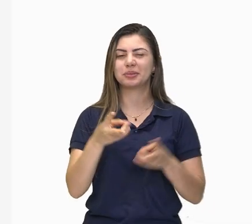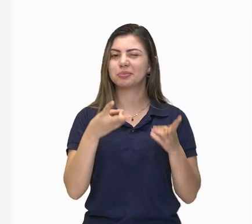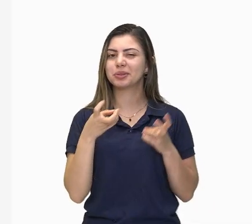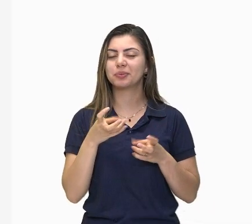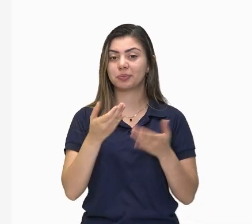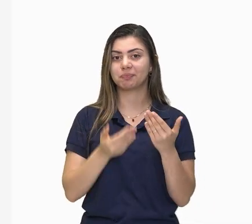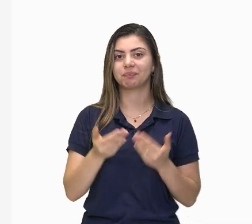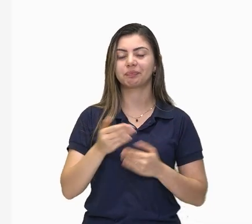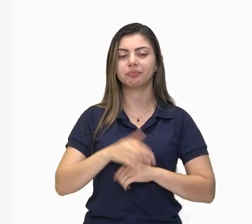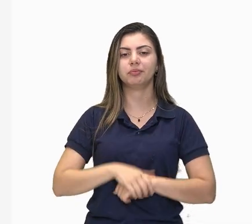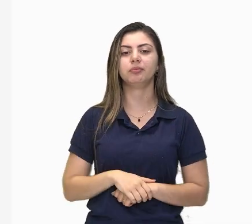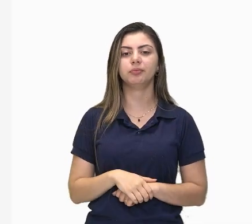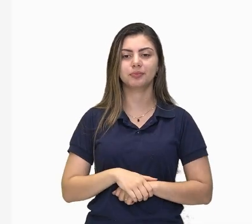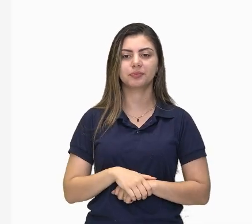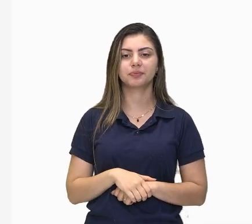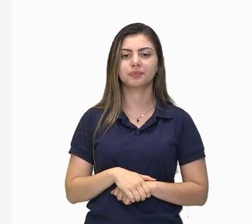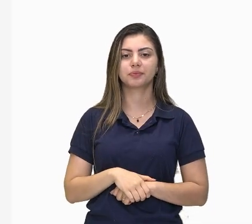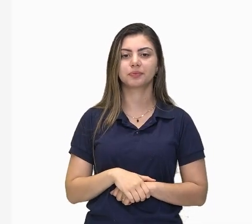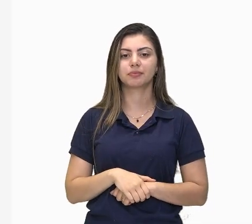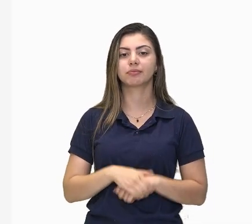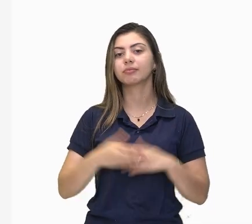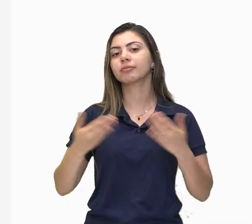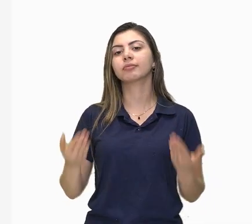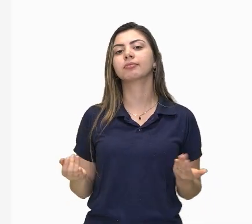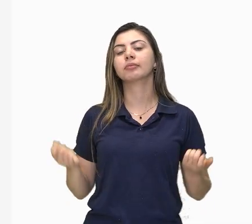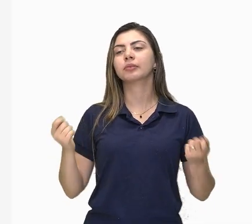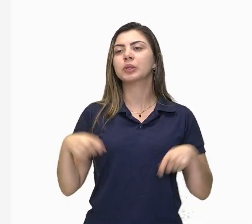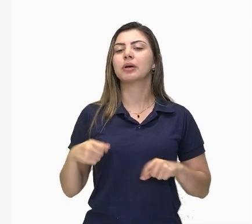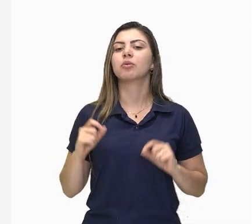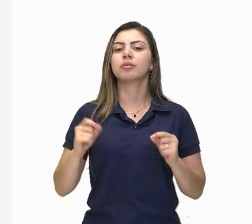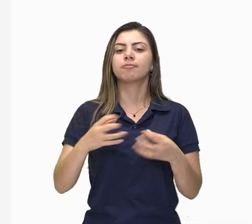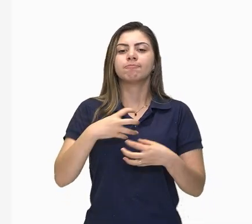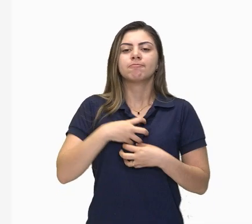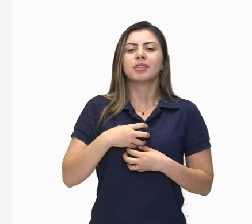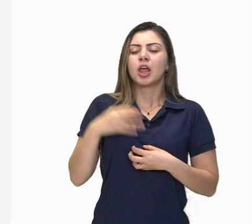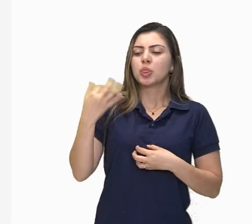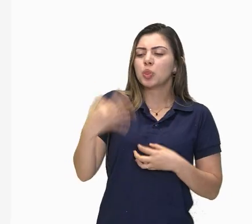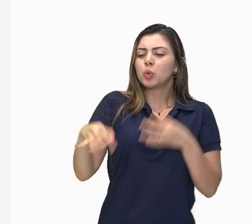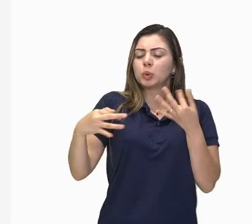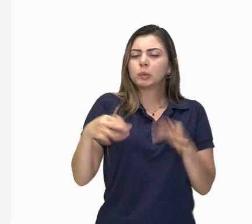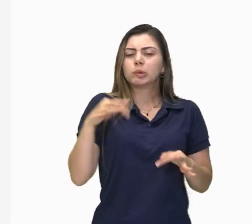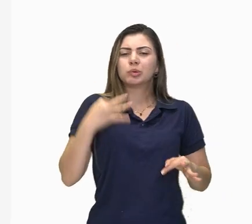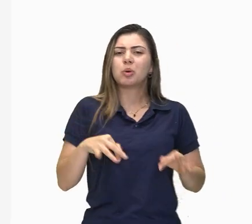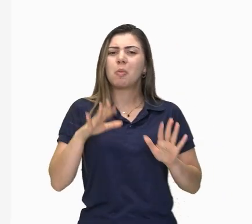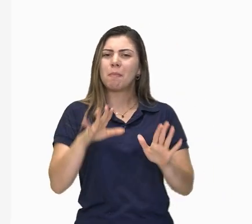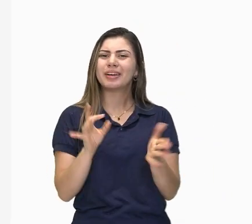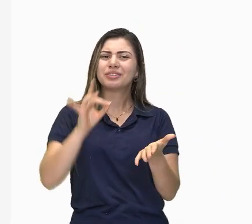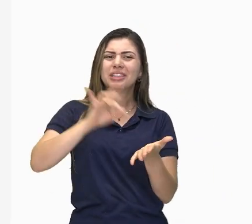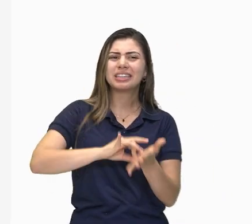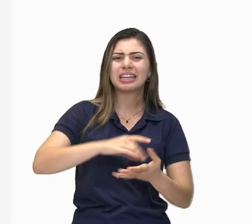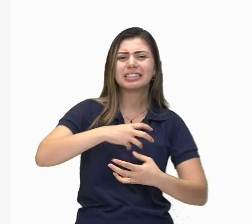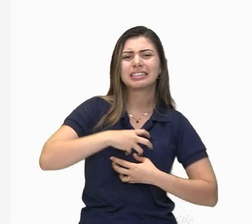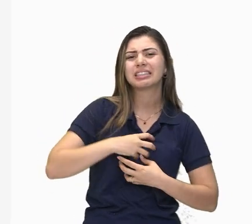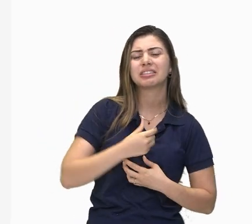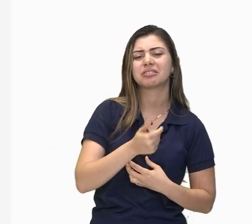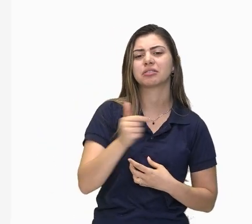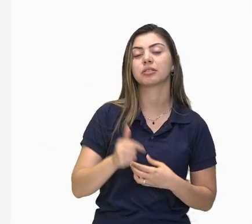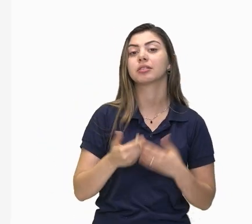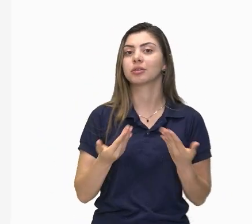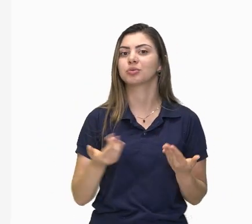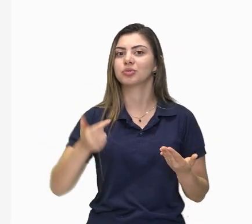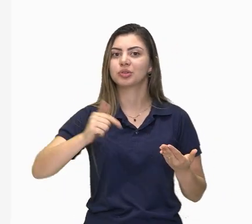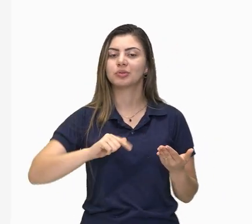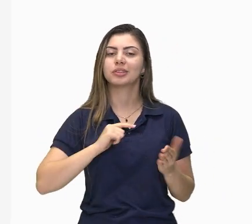Continuando. É um contentamento descontente, é dor que desatina sem doer. Aí eu volto para o texto